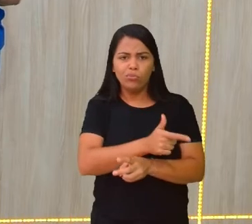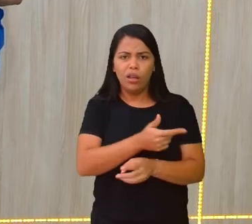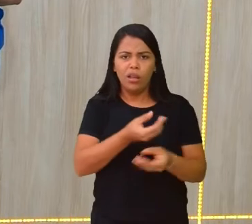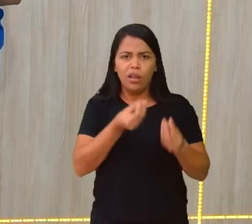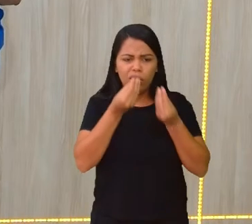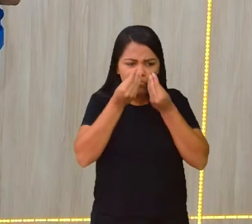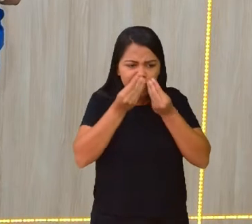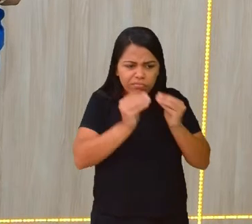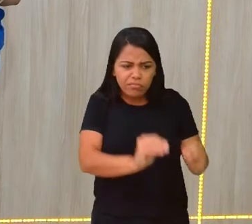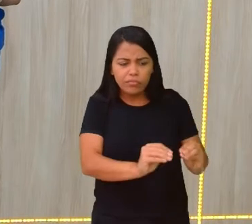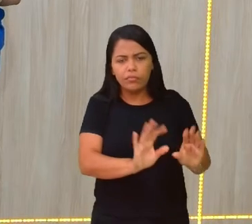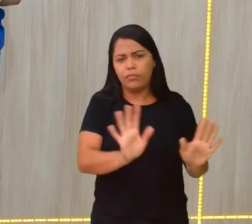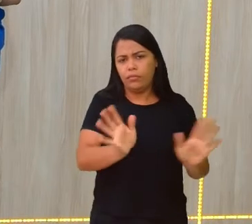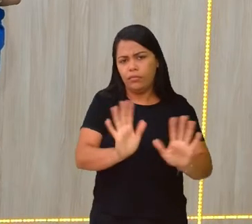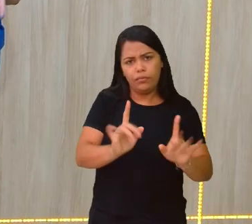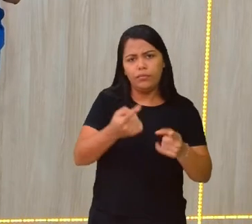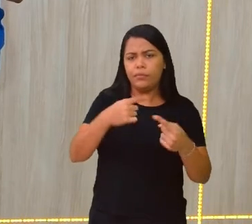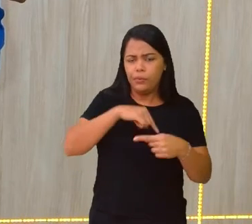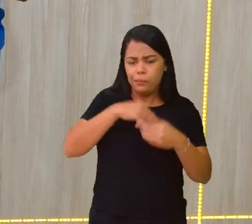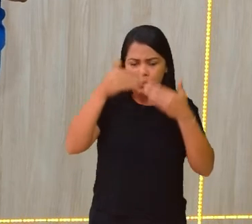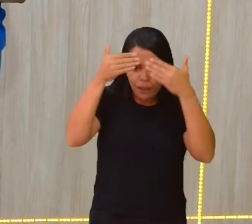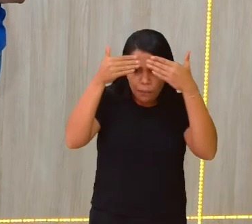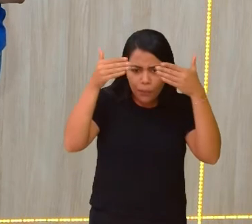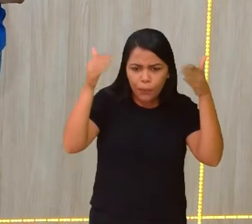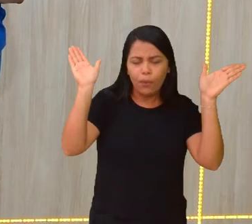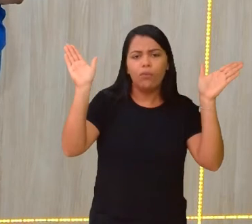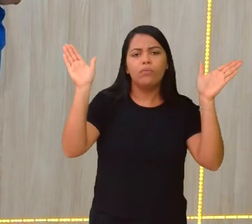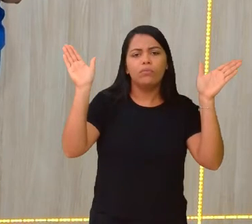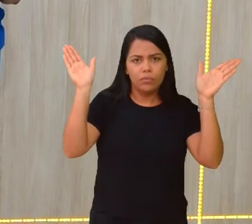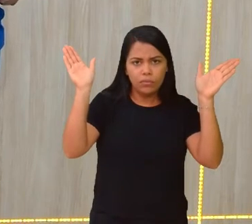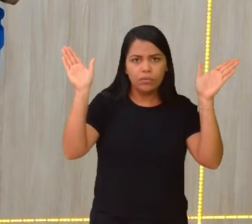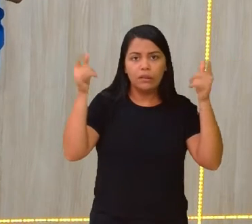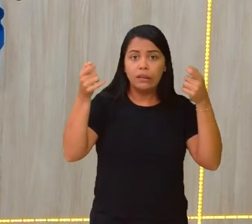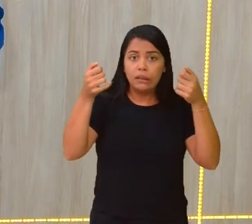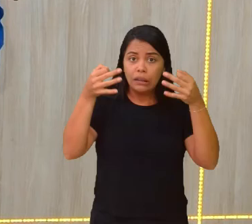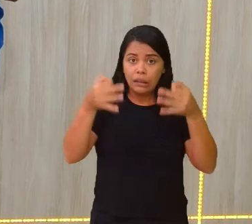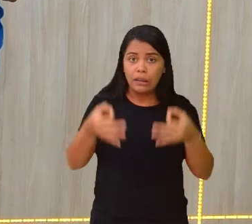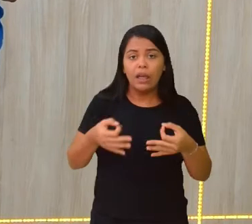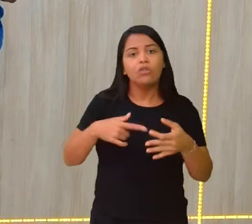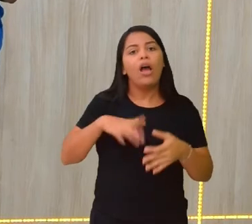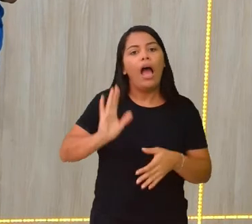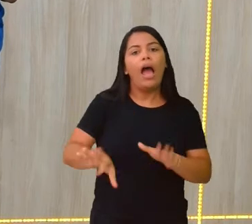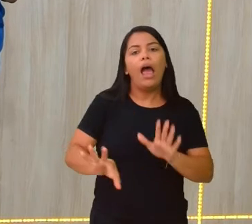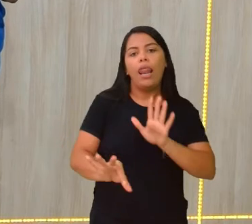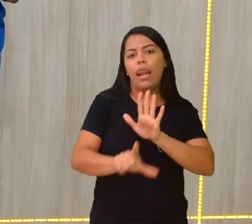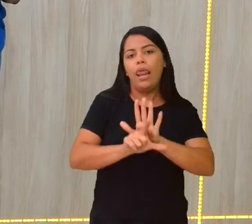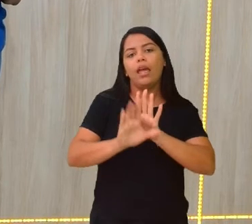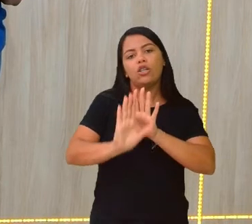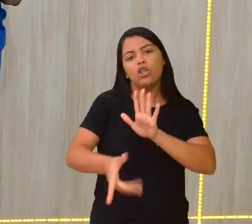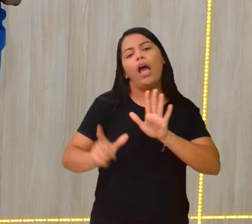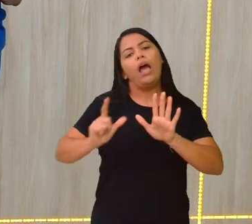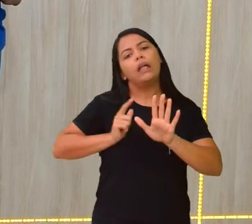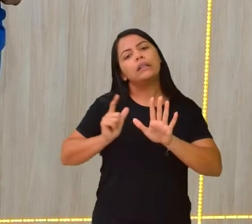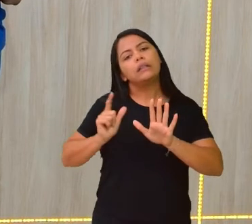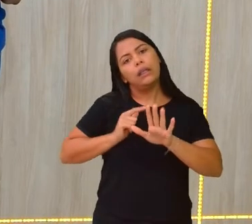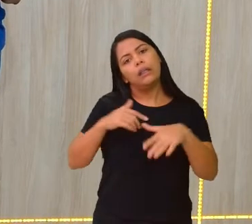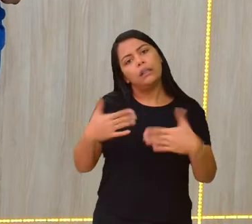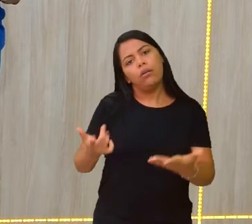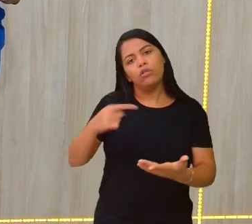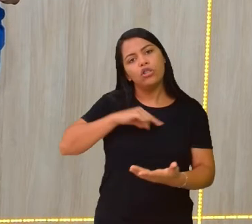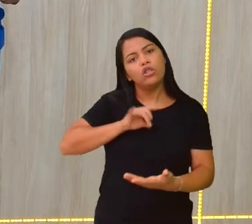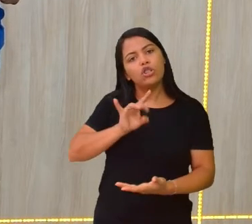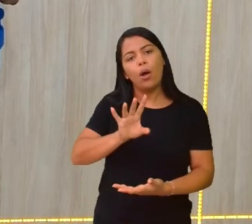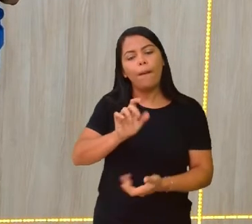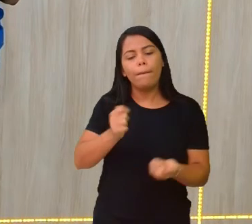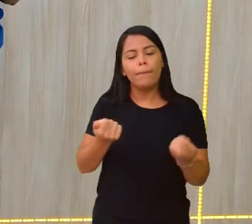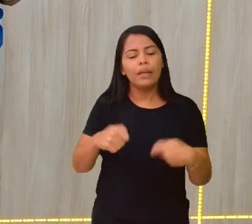Não podemos pensar dessa forma, né? A lei já diz, só falta a gente aplicar. É o que se espera, né, de